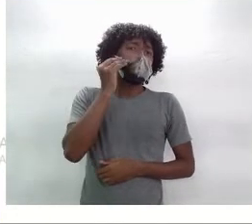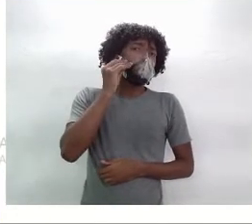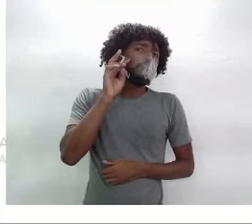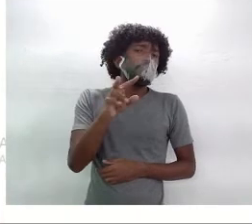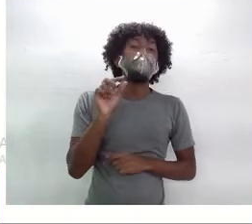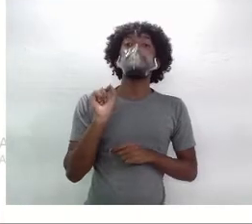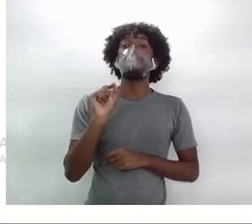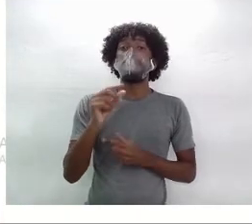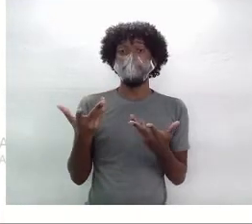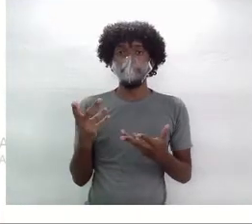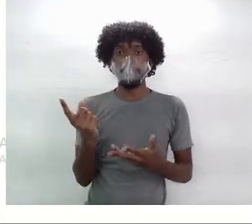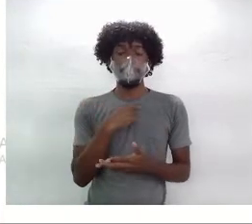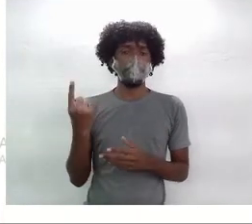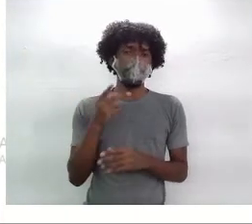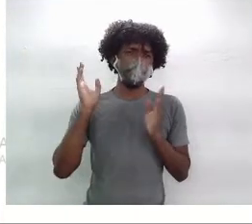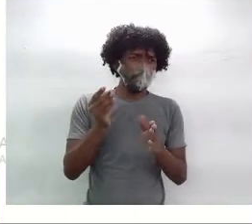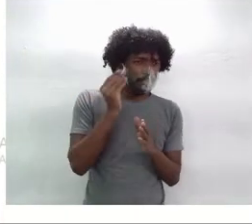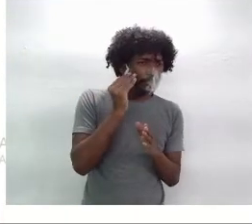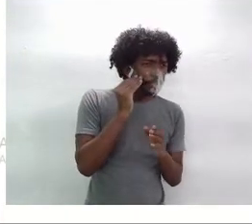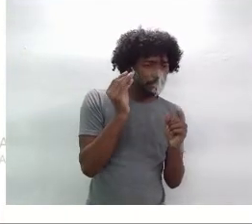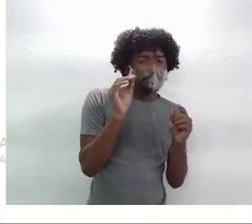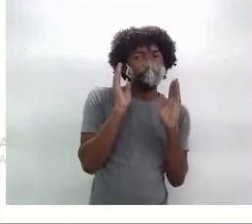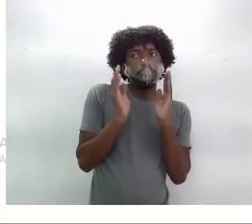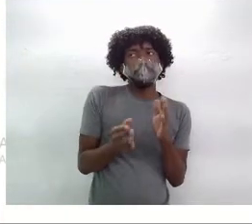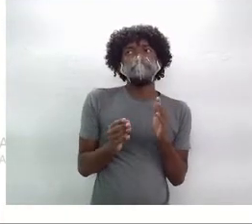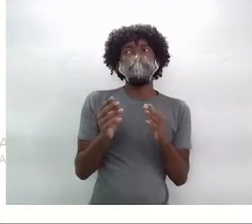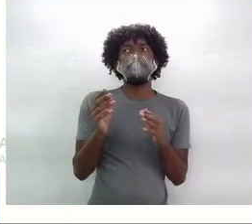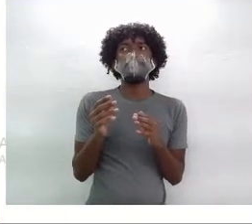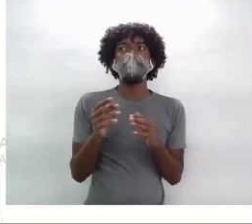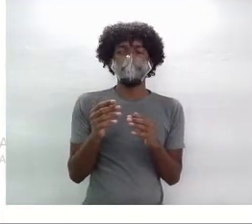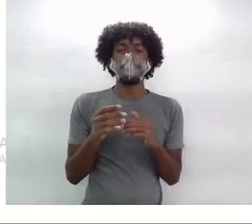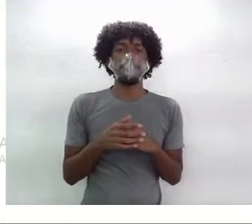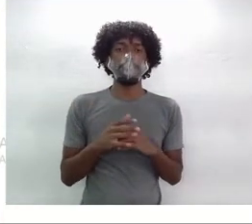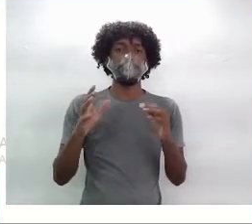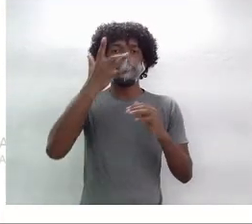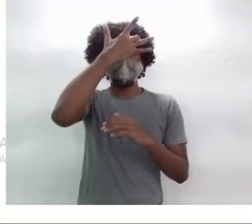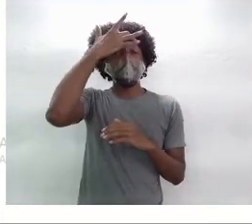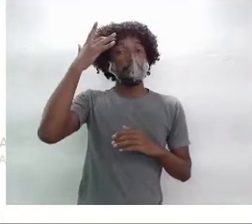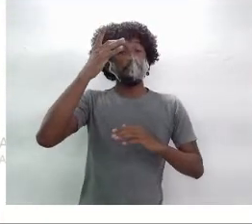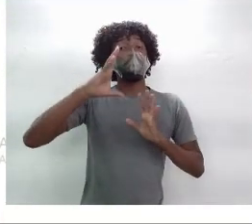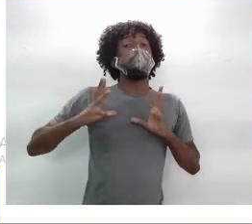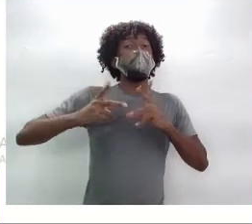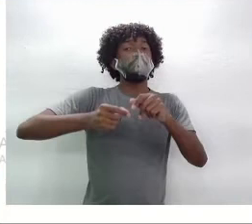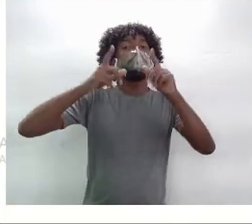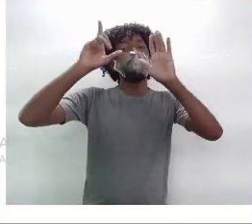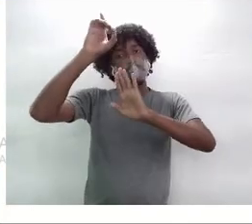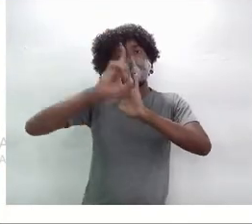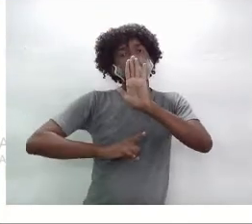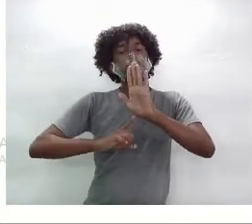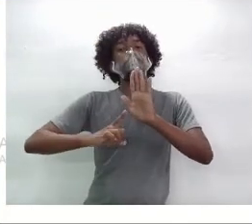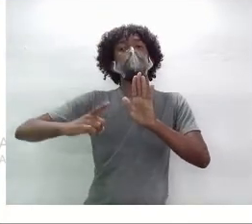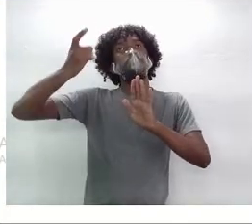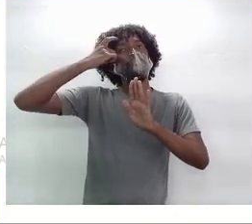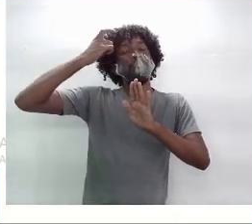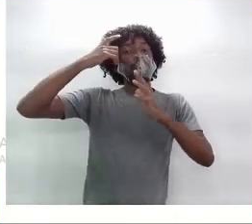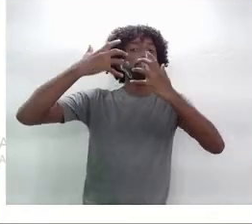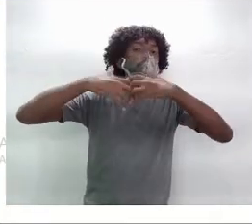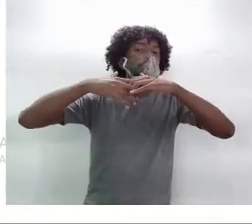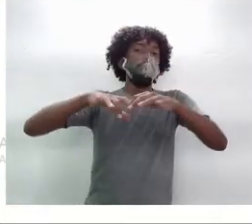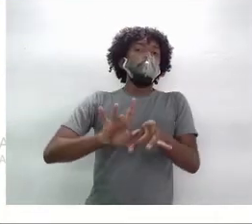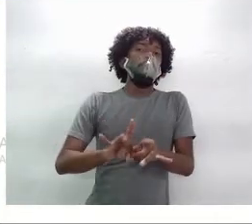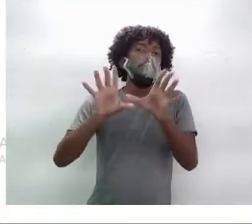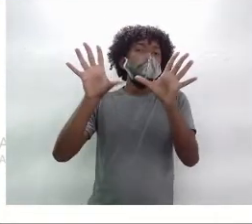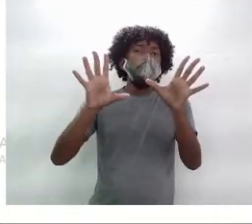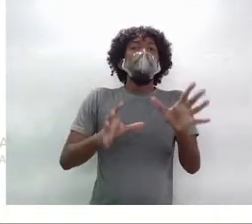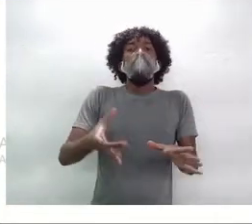Nós observamos isso. Nós observamos que toda pessoa tem direito à liberdade de pensamento, de consciência e